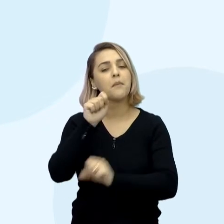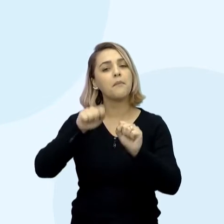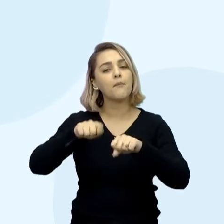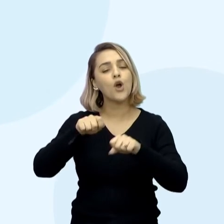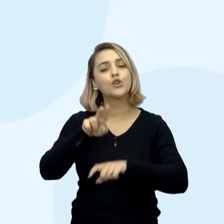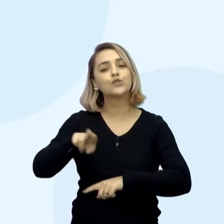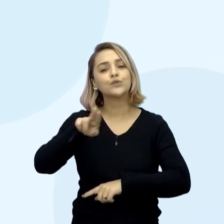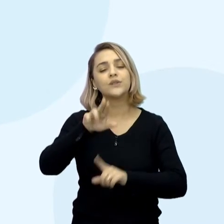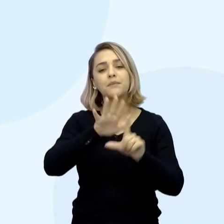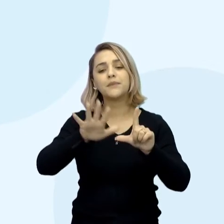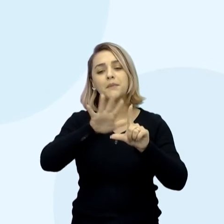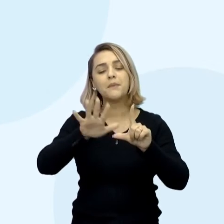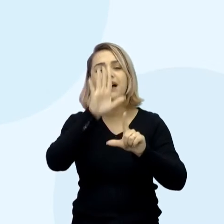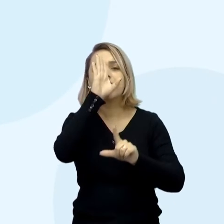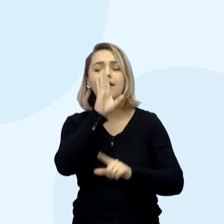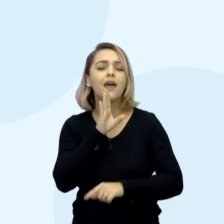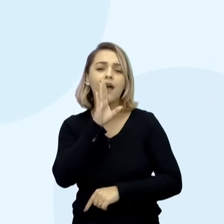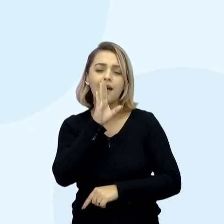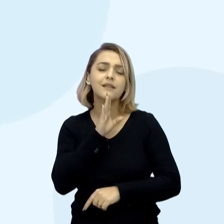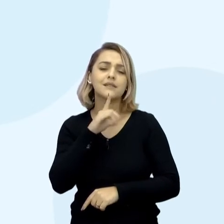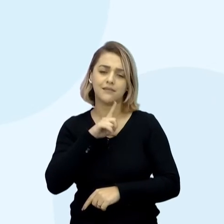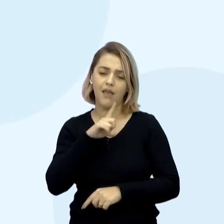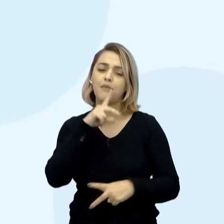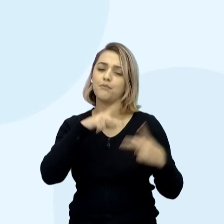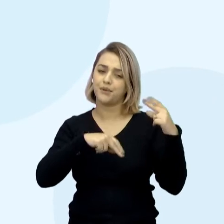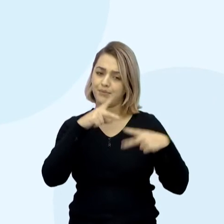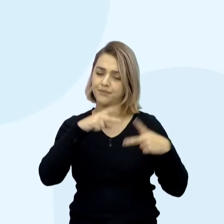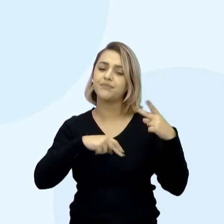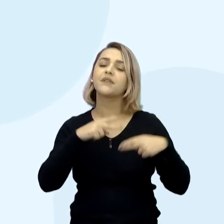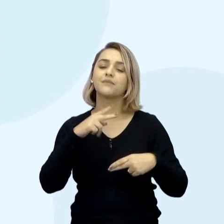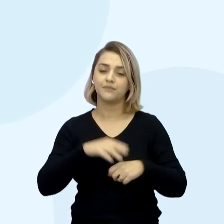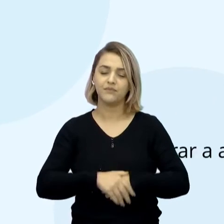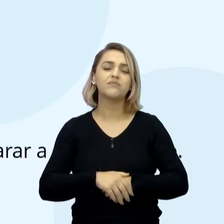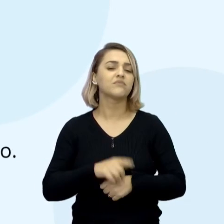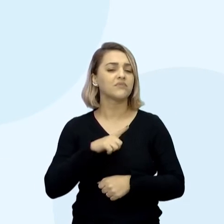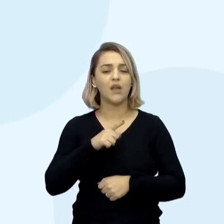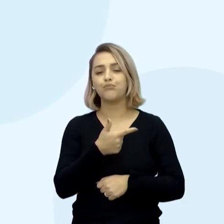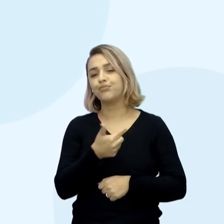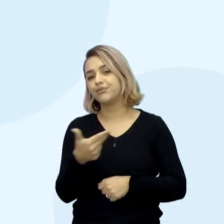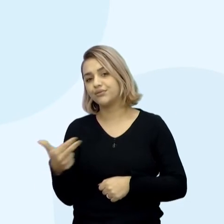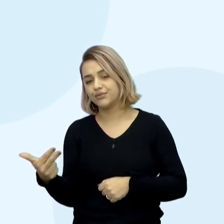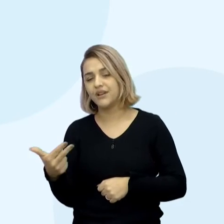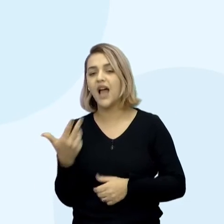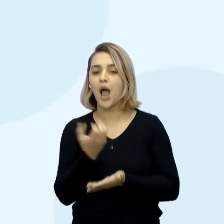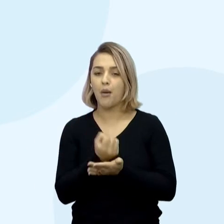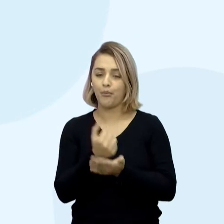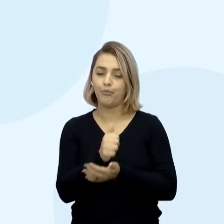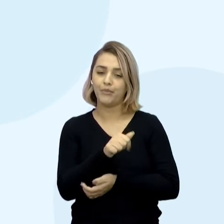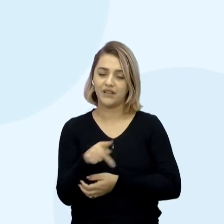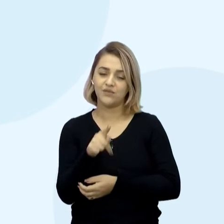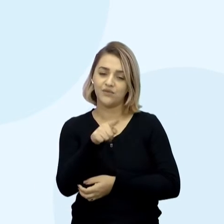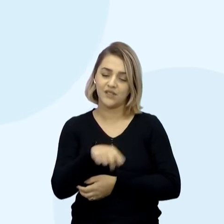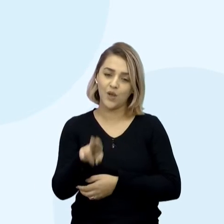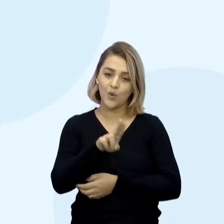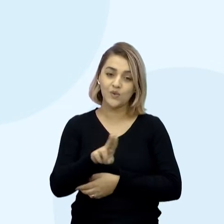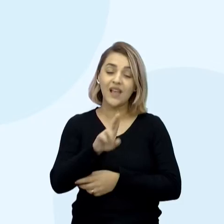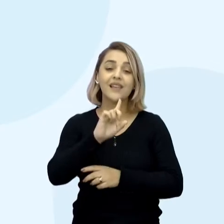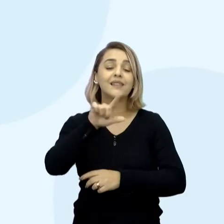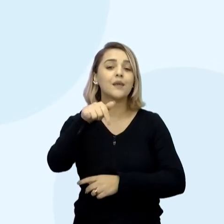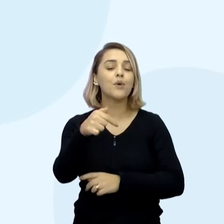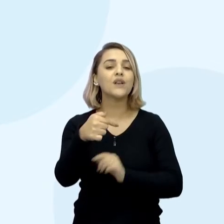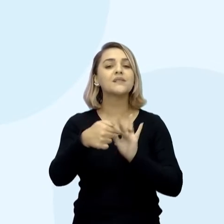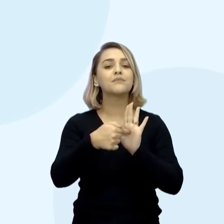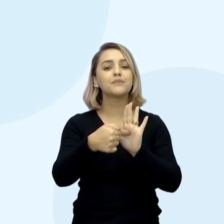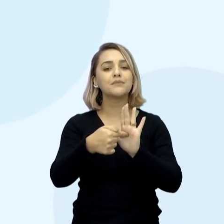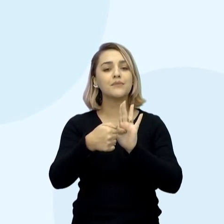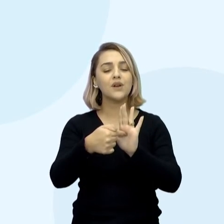de edição. Existem muitos aplicativos que vocês podem utilizar, tá? E depois vocês vão preparar a apresentação de vocês,